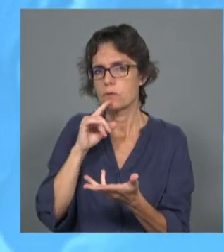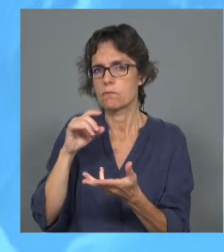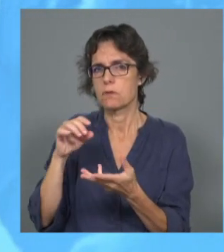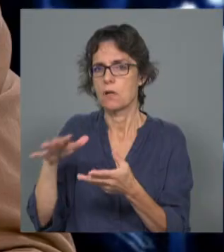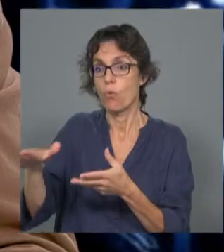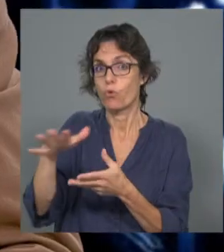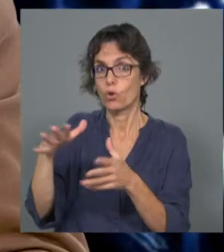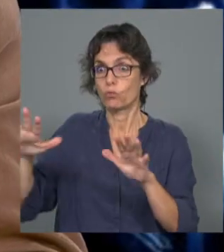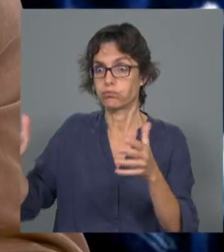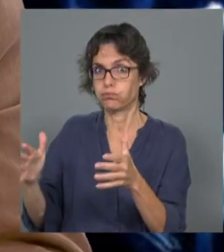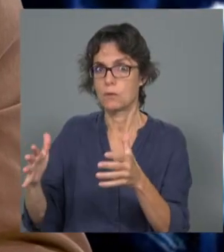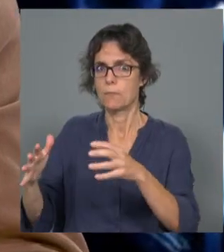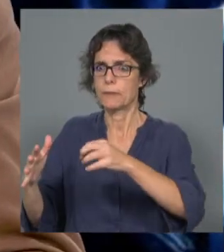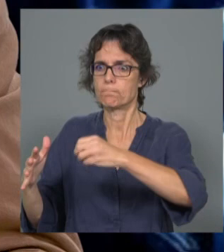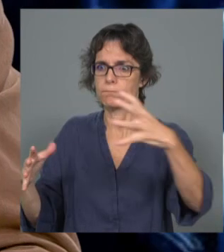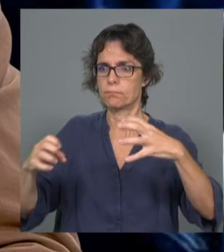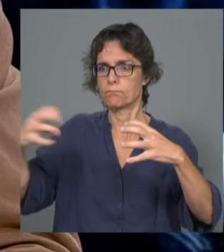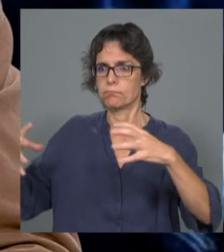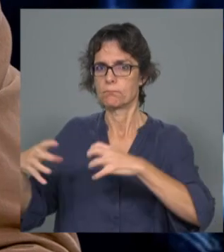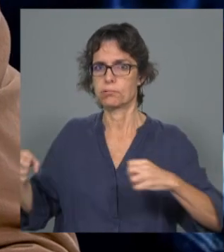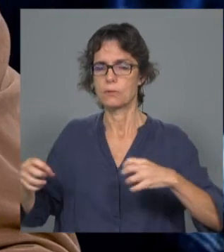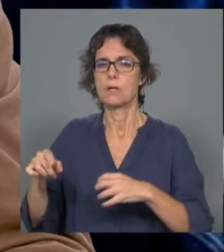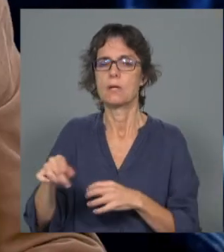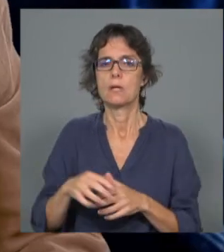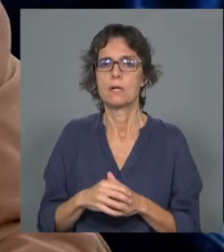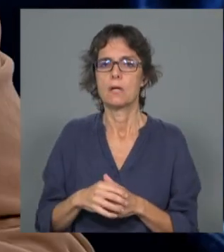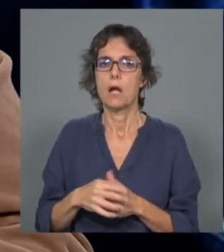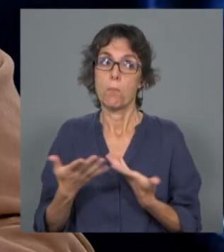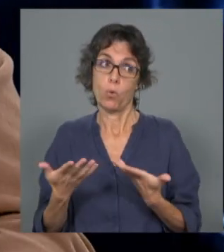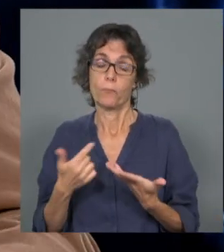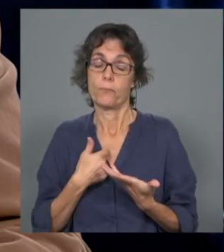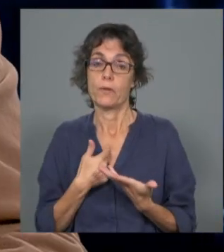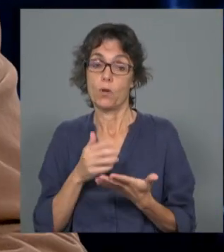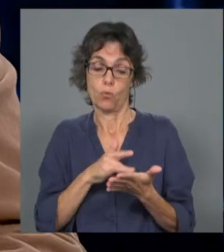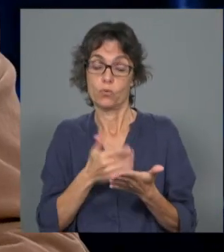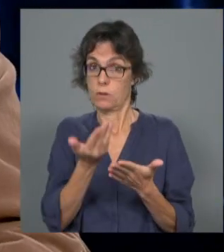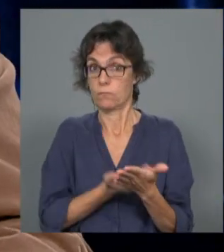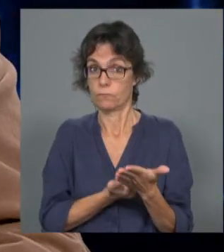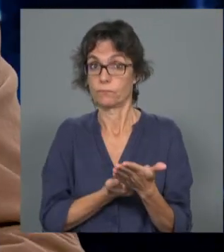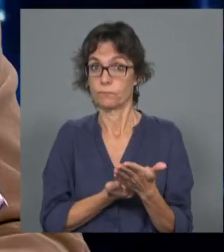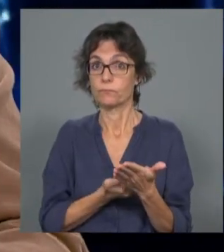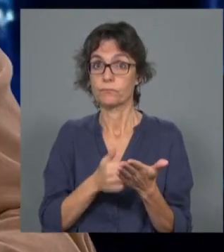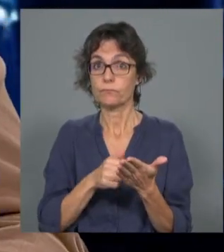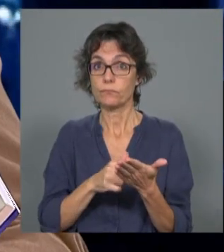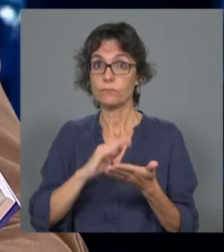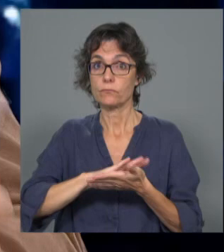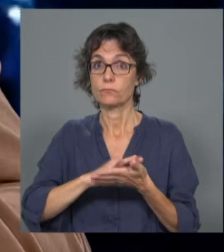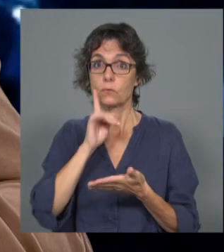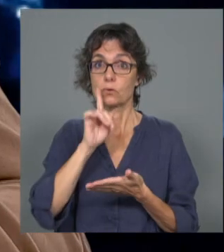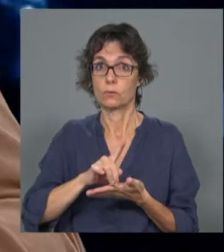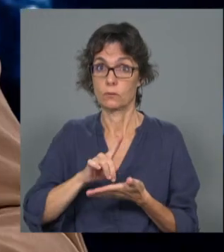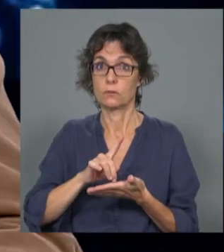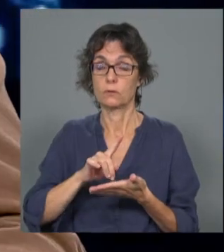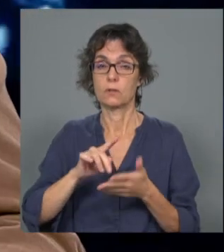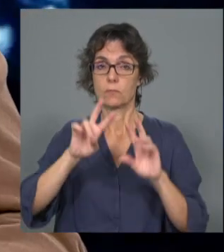mesmo? O modelo de análise que eu sigo e que está neste livro agora reeditado, não é, do Amanhã,